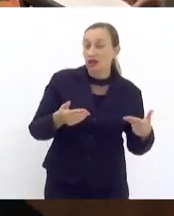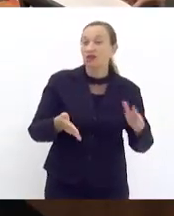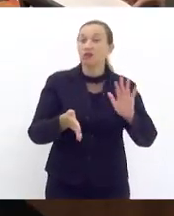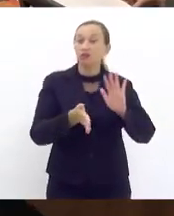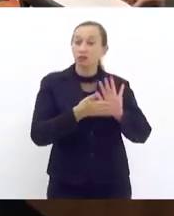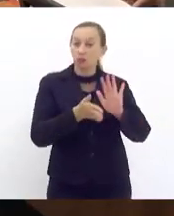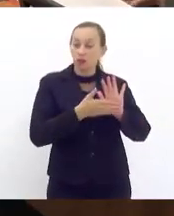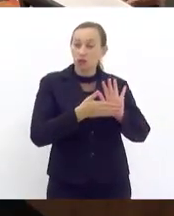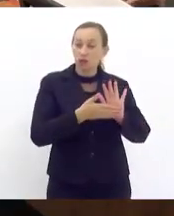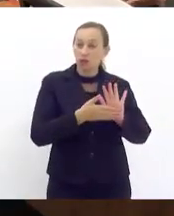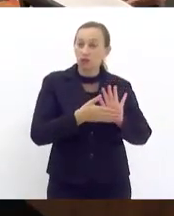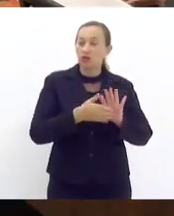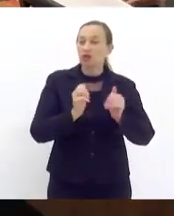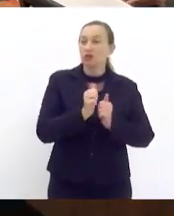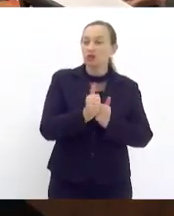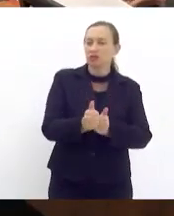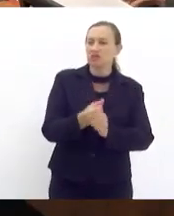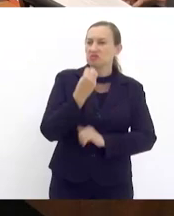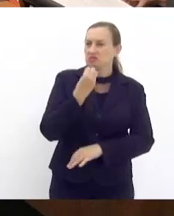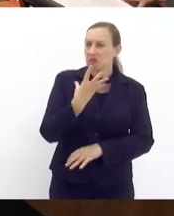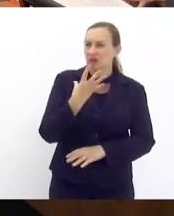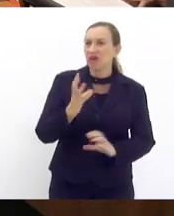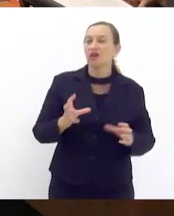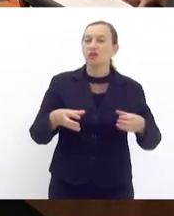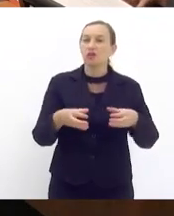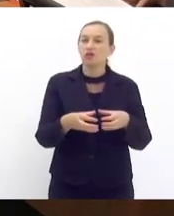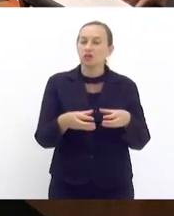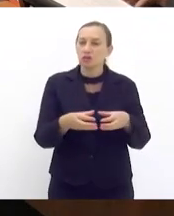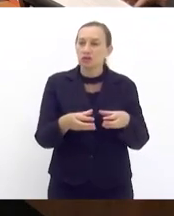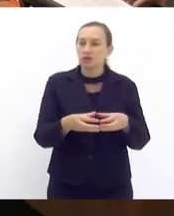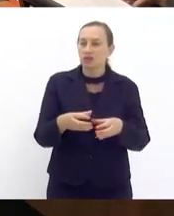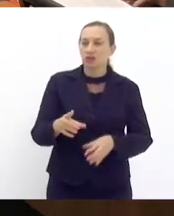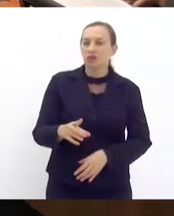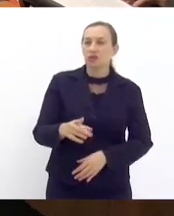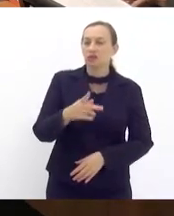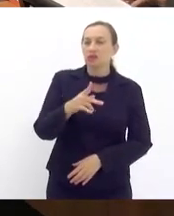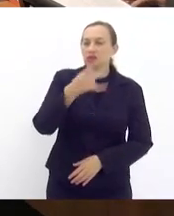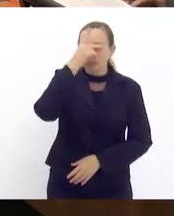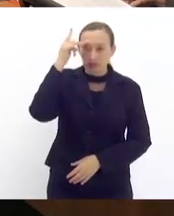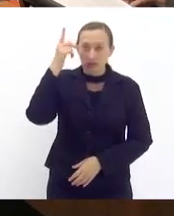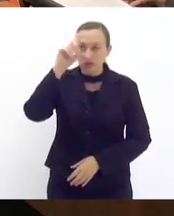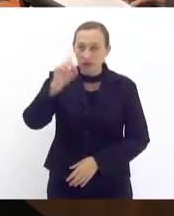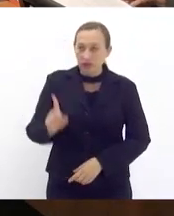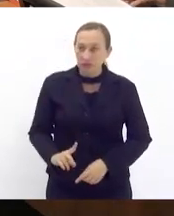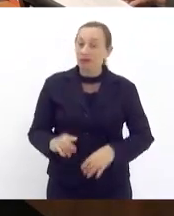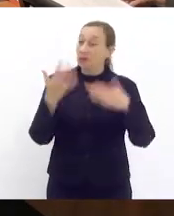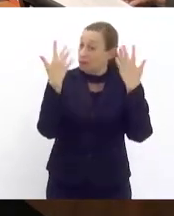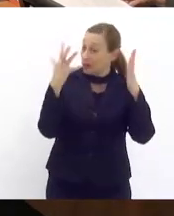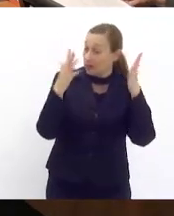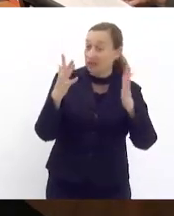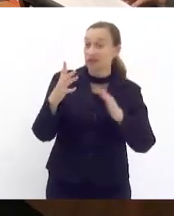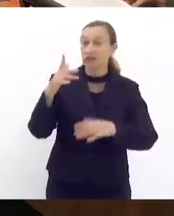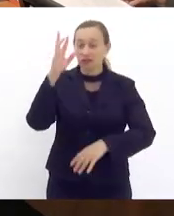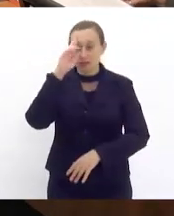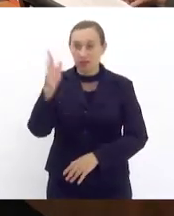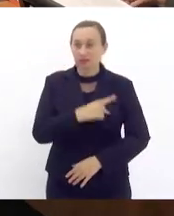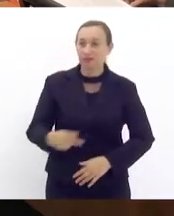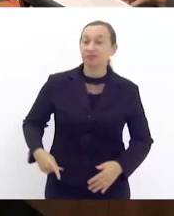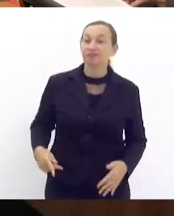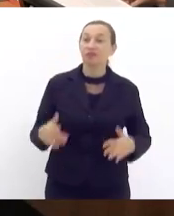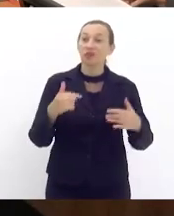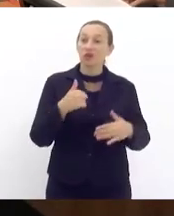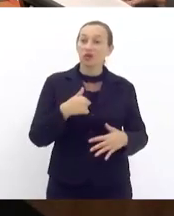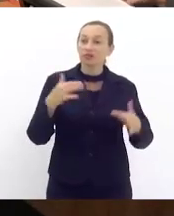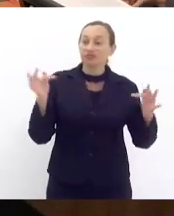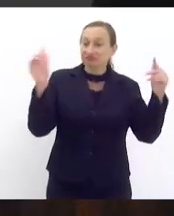proposições e tá conduzindo brilhantemente a comissão de defesa da pessoa com deficiência Parabéns meu irmão obrigado Presidente hoje eu tô muito